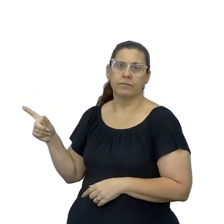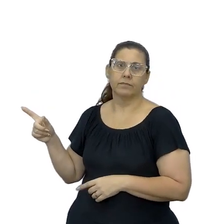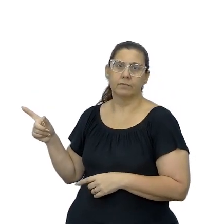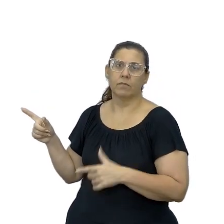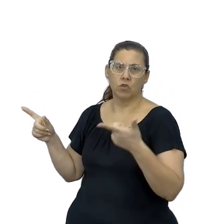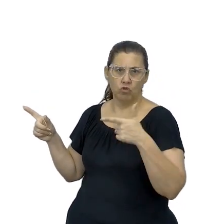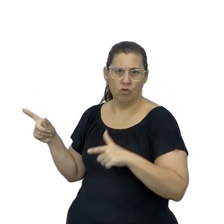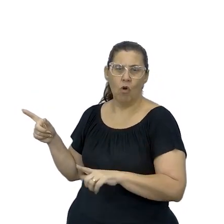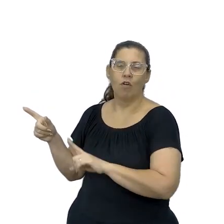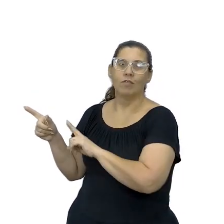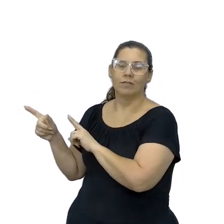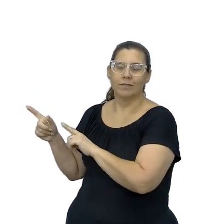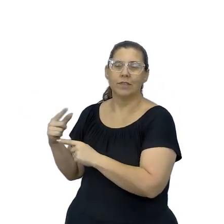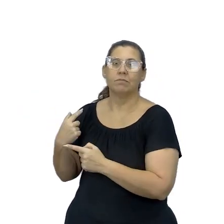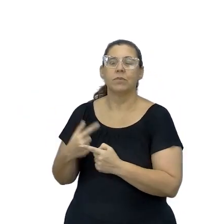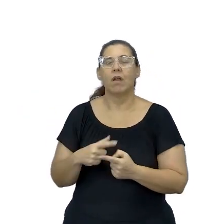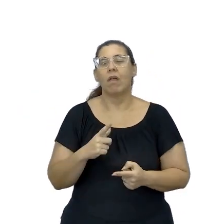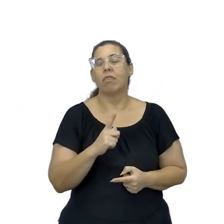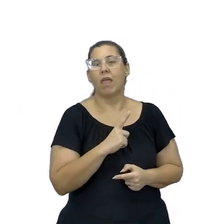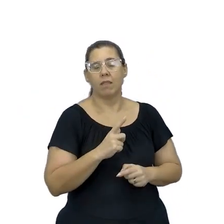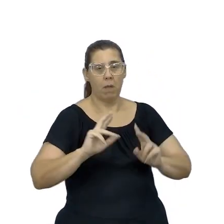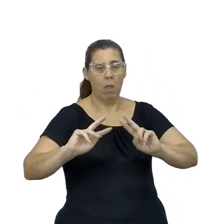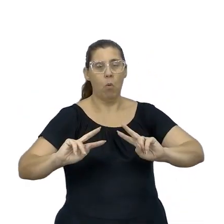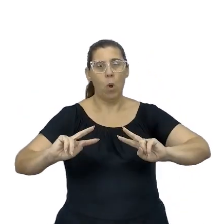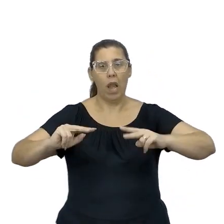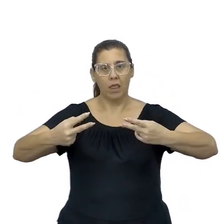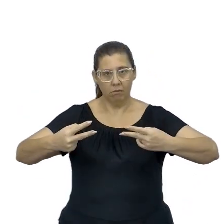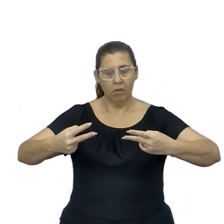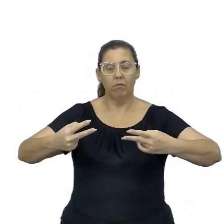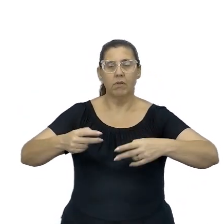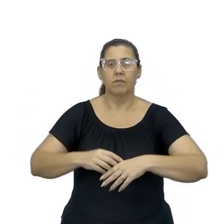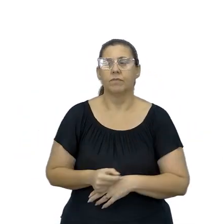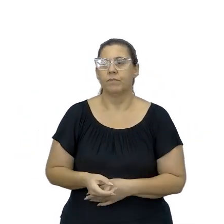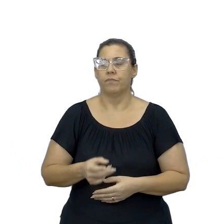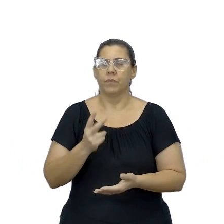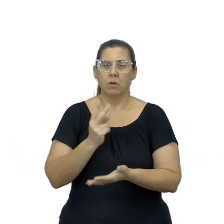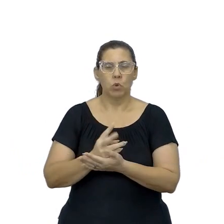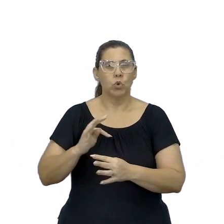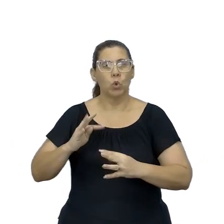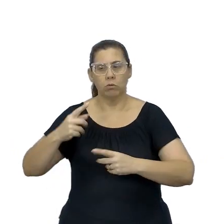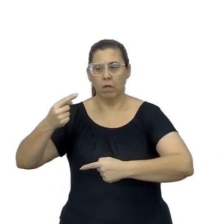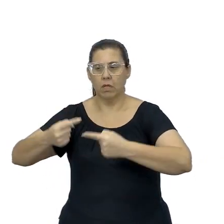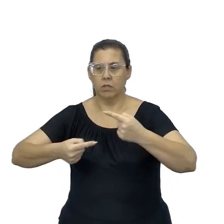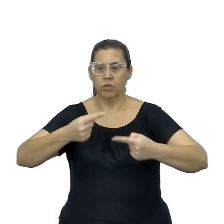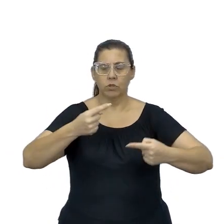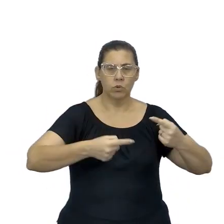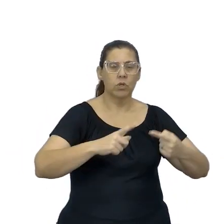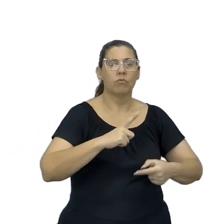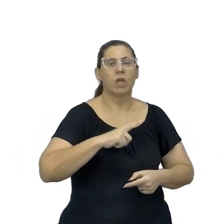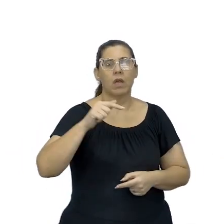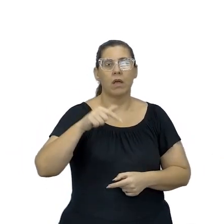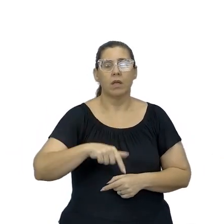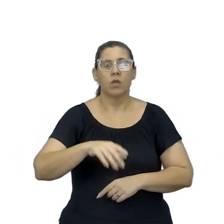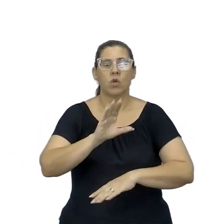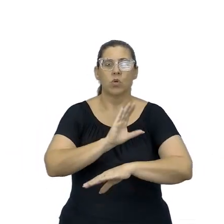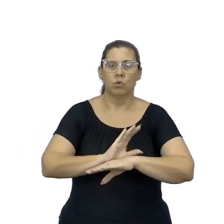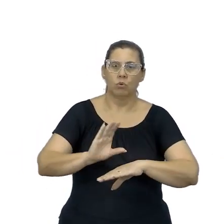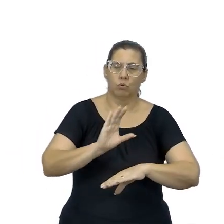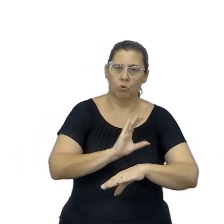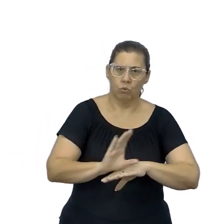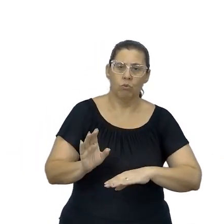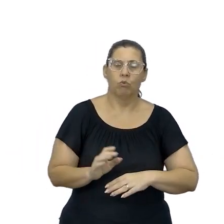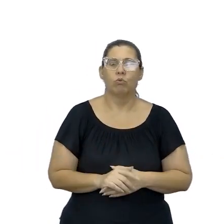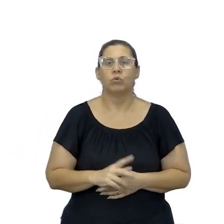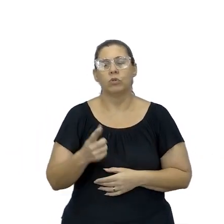trouxe ela legal, assim, porque também tem agora o link. Então, assim, todas as discussões que a gente faz aqui nas nossas formações, a gente leva